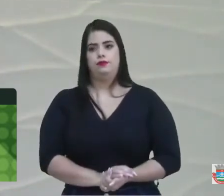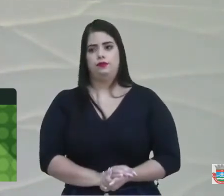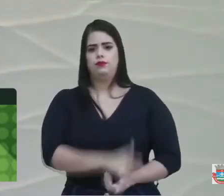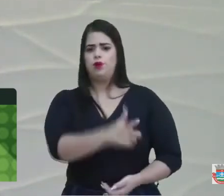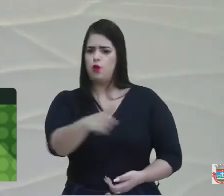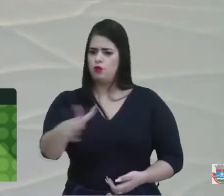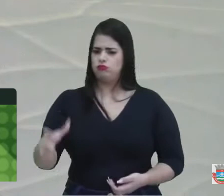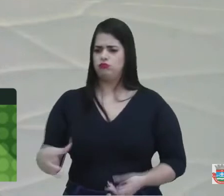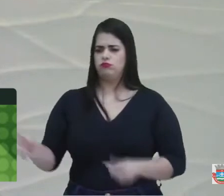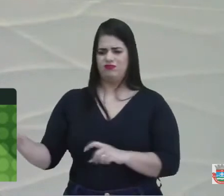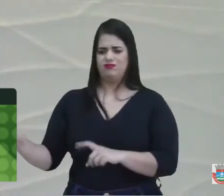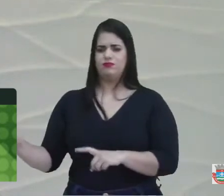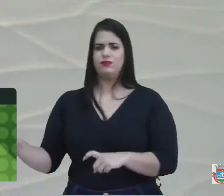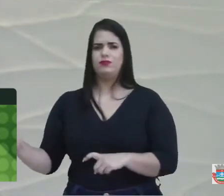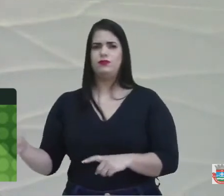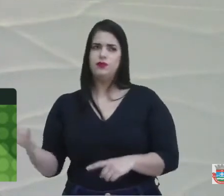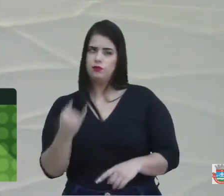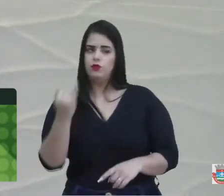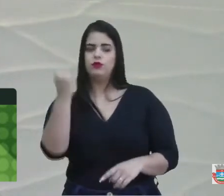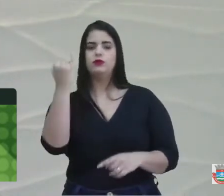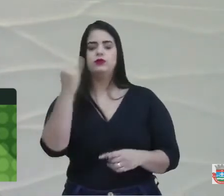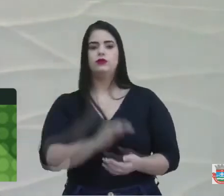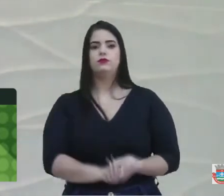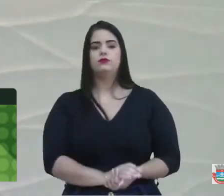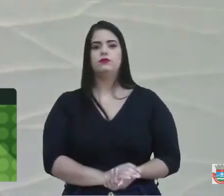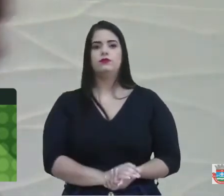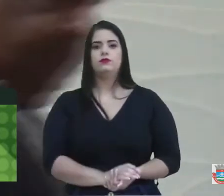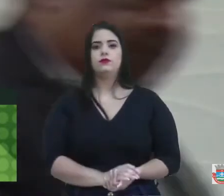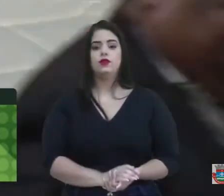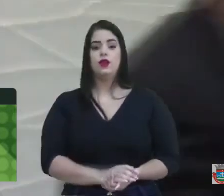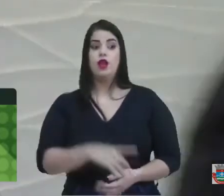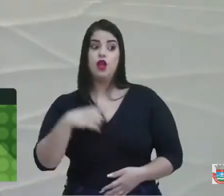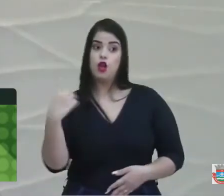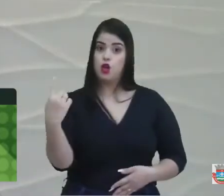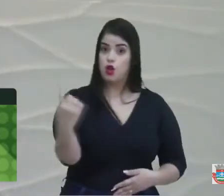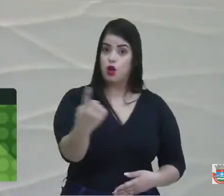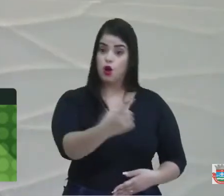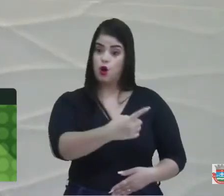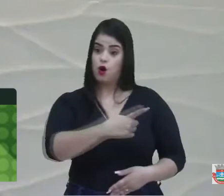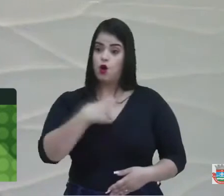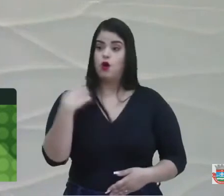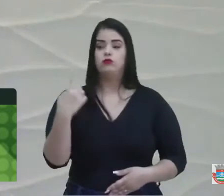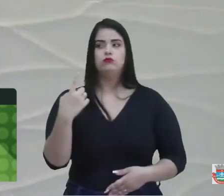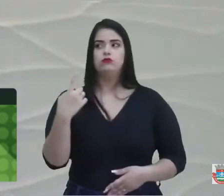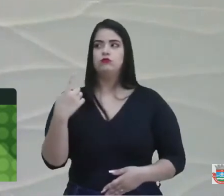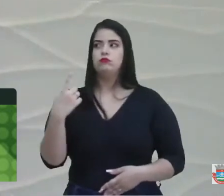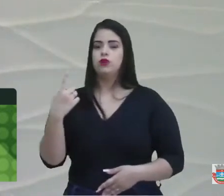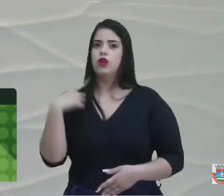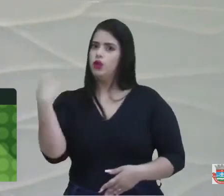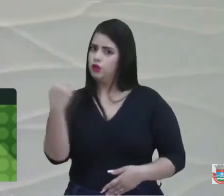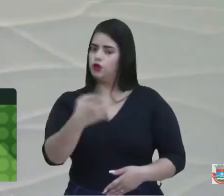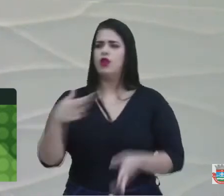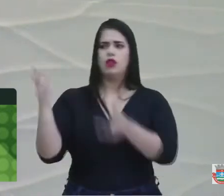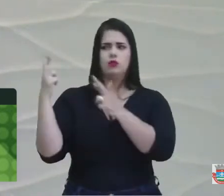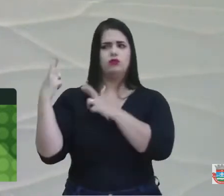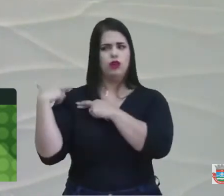seria o ponto principal, e eu acho que nós, enquanto representantes do povo, devemos buscar, né, com os nossos